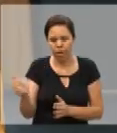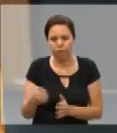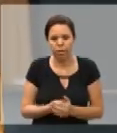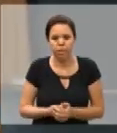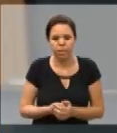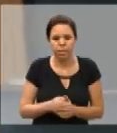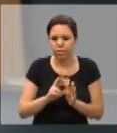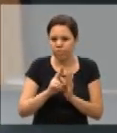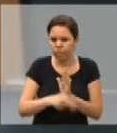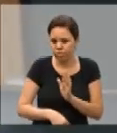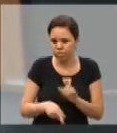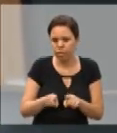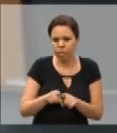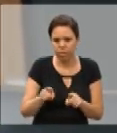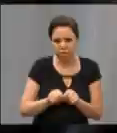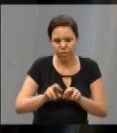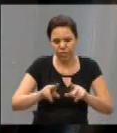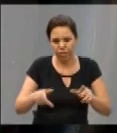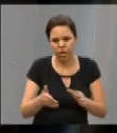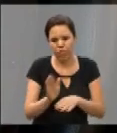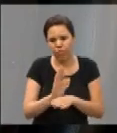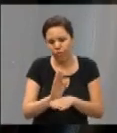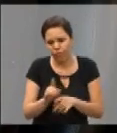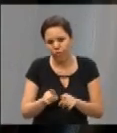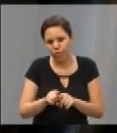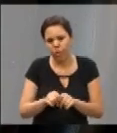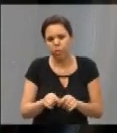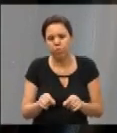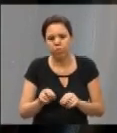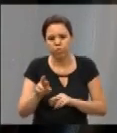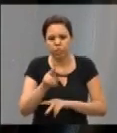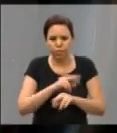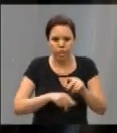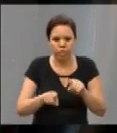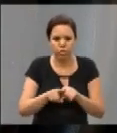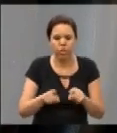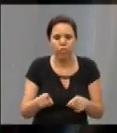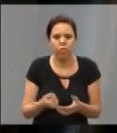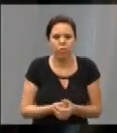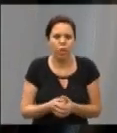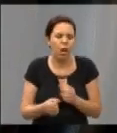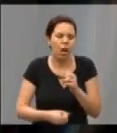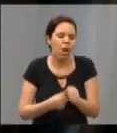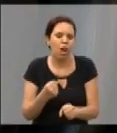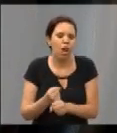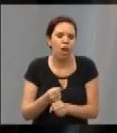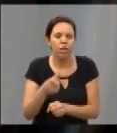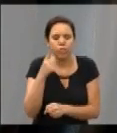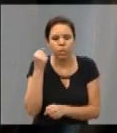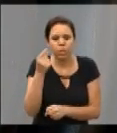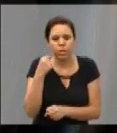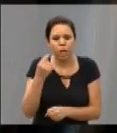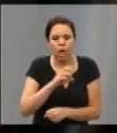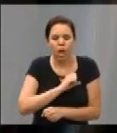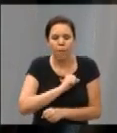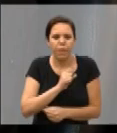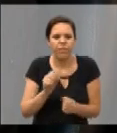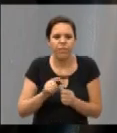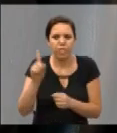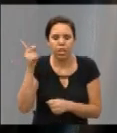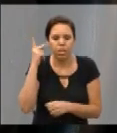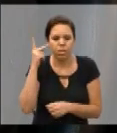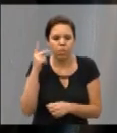e outros curtas que eu estou fazendo. Tem um filme para ser lançado, chama O Ano do Gato, que eu amei fazer em São Paulo, que é um curta sobre